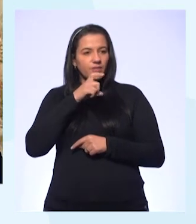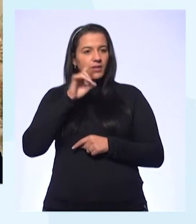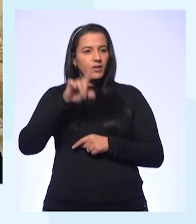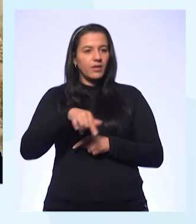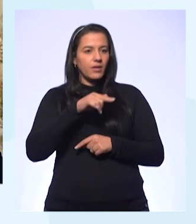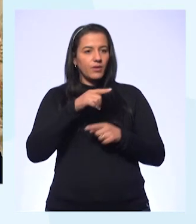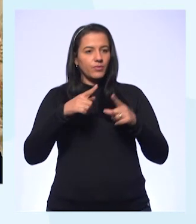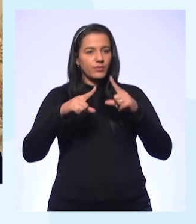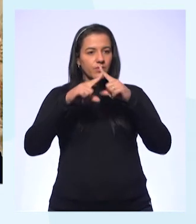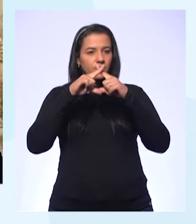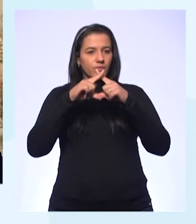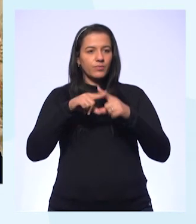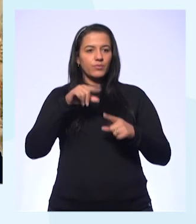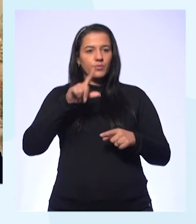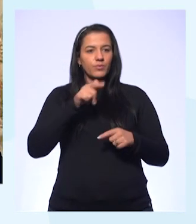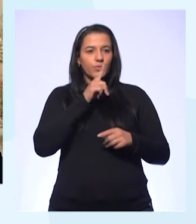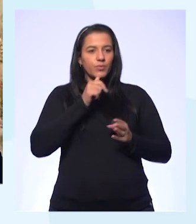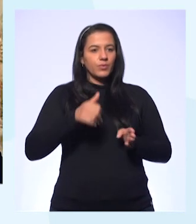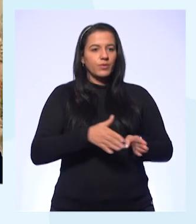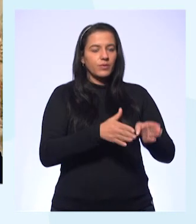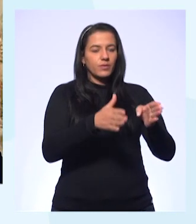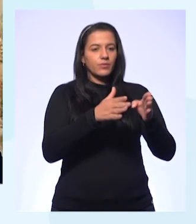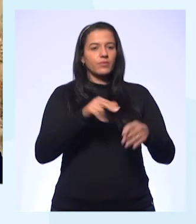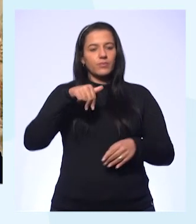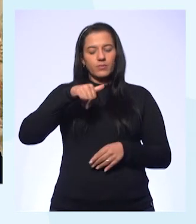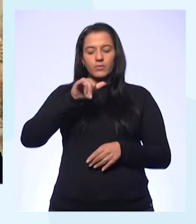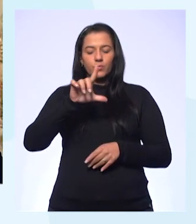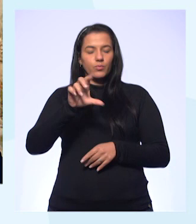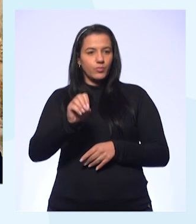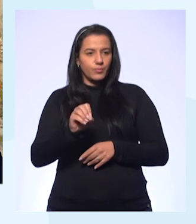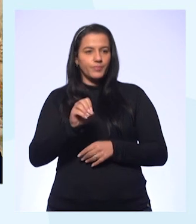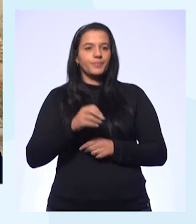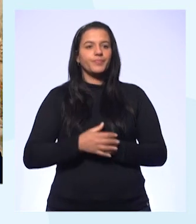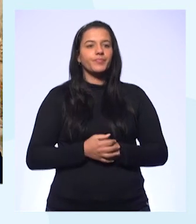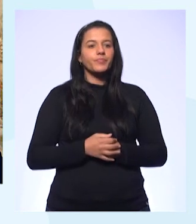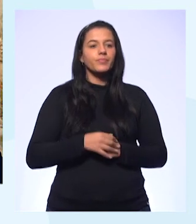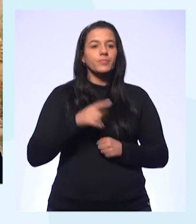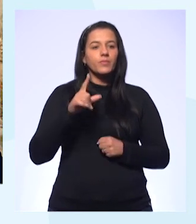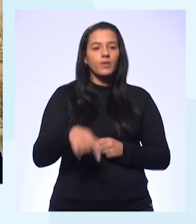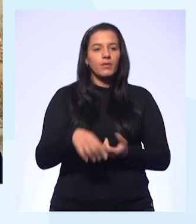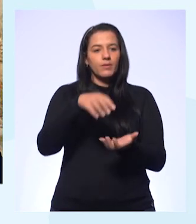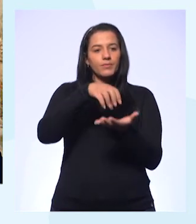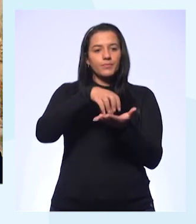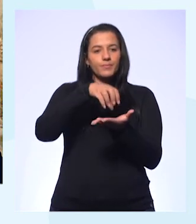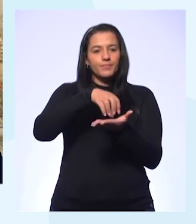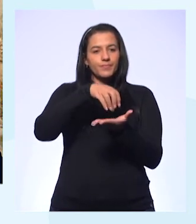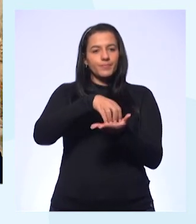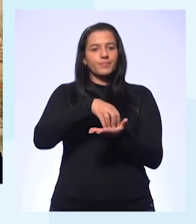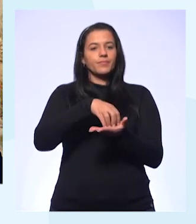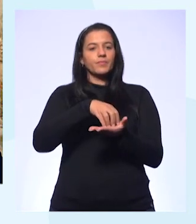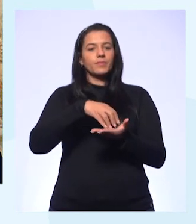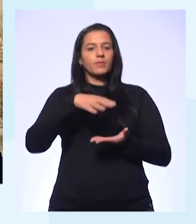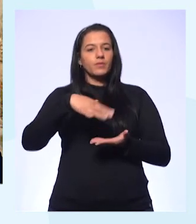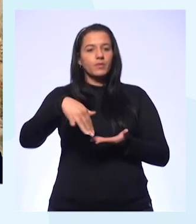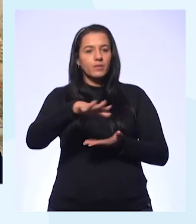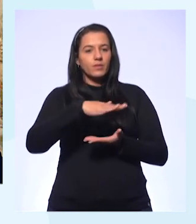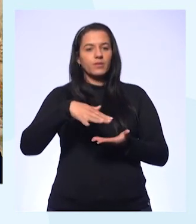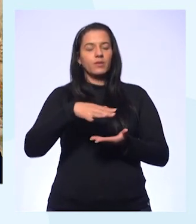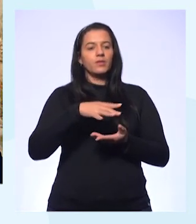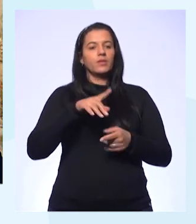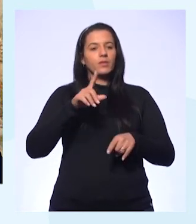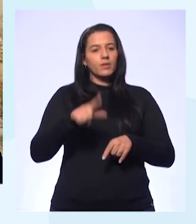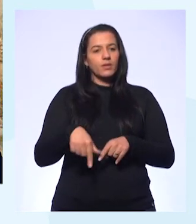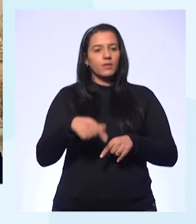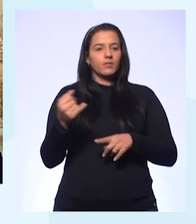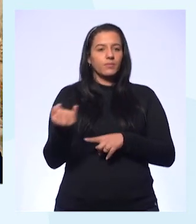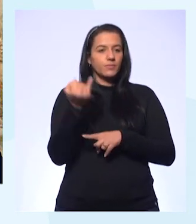Nilo. Tá? E aí nós temos a extensão do Nilo, que vem desde a parte central, principalmente aí do Lago Vitória, que é uma das